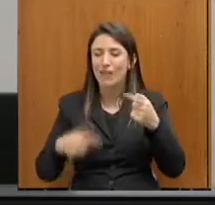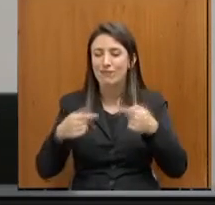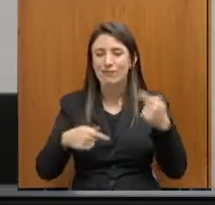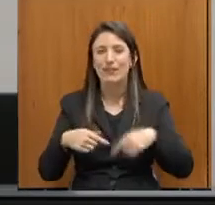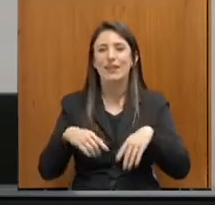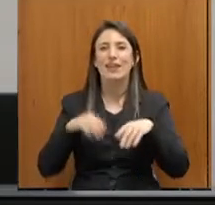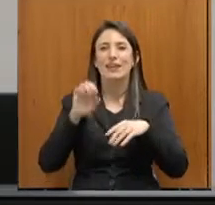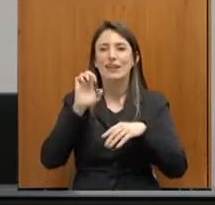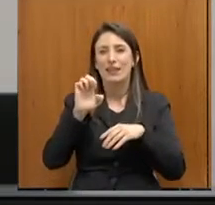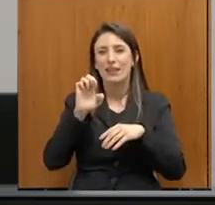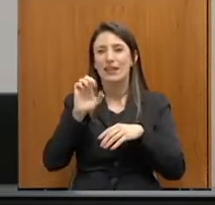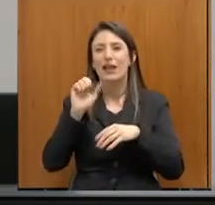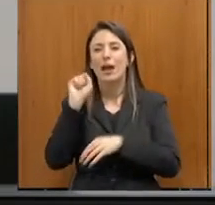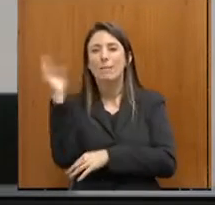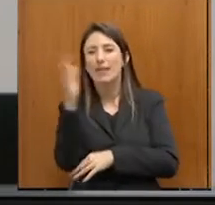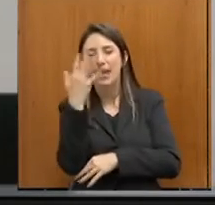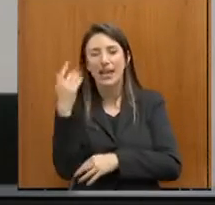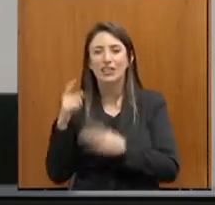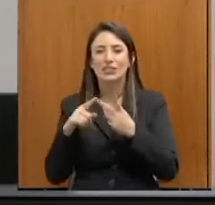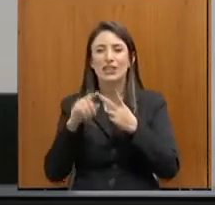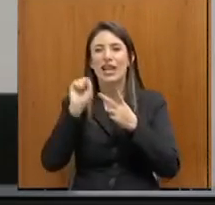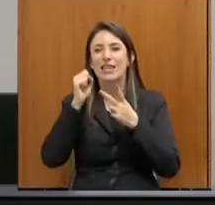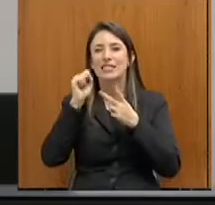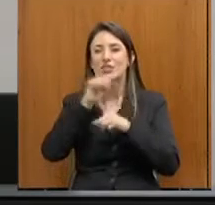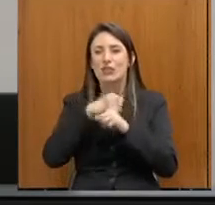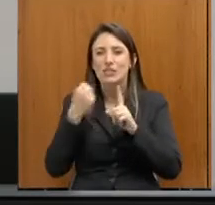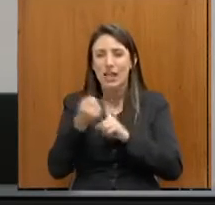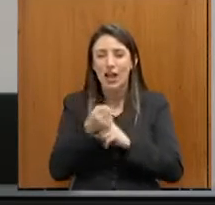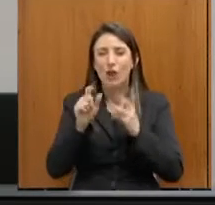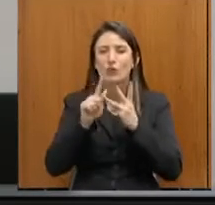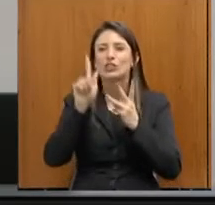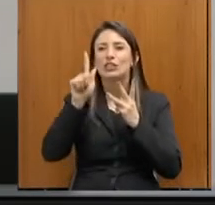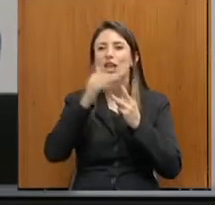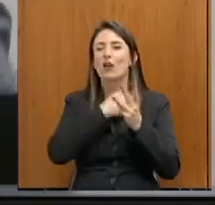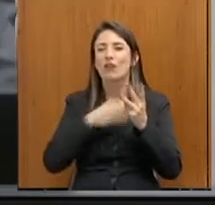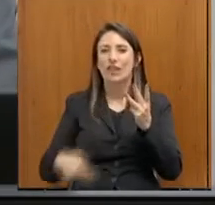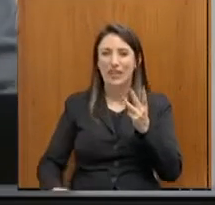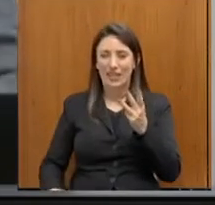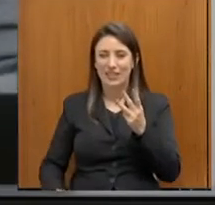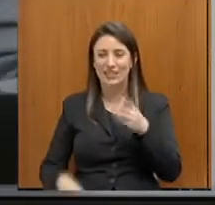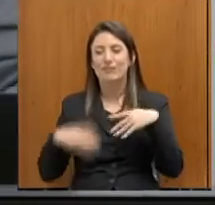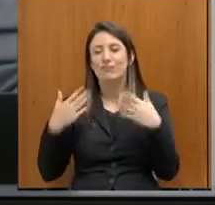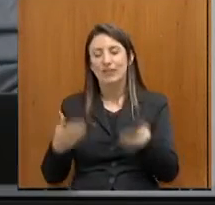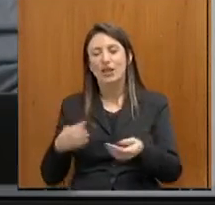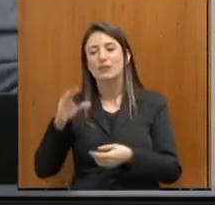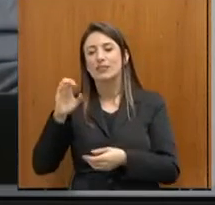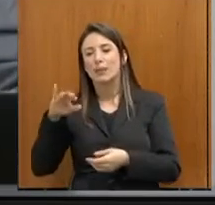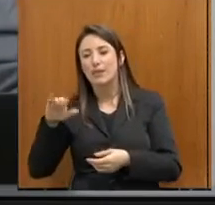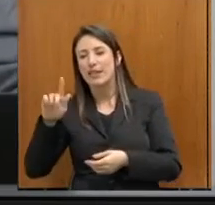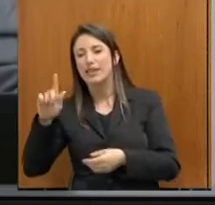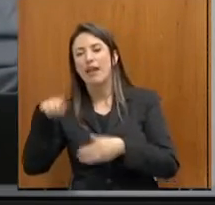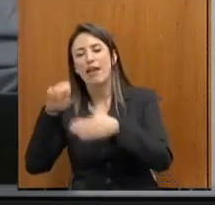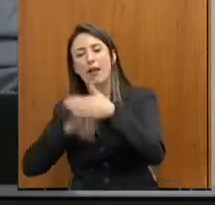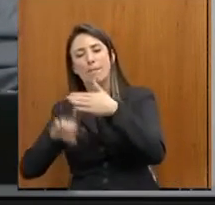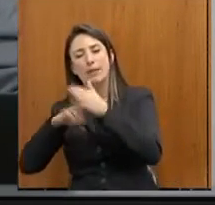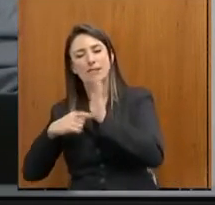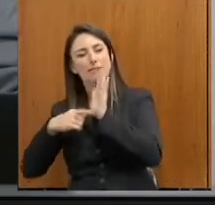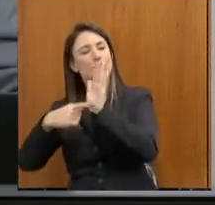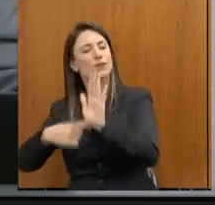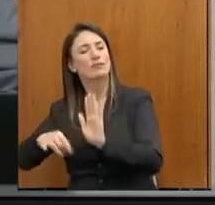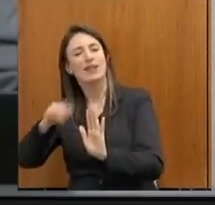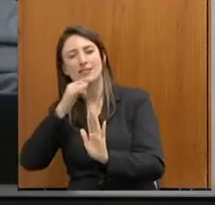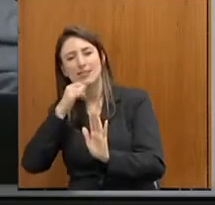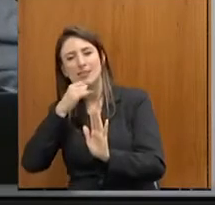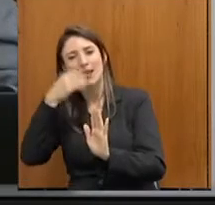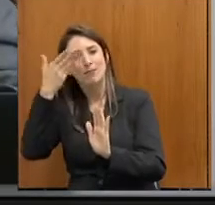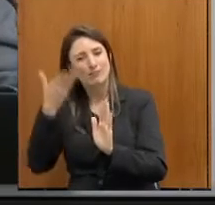é sede social e g de governança a Cemig é um exemplo nessa área nessa ele que